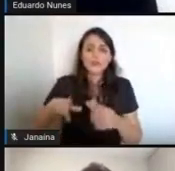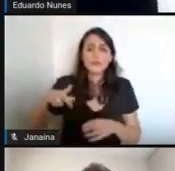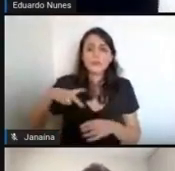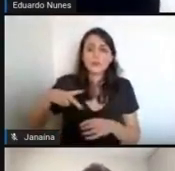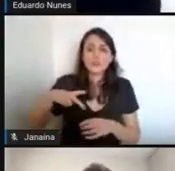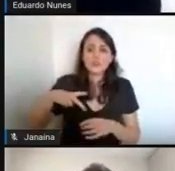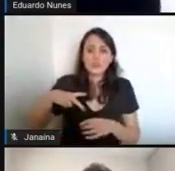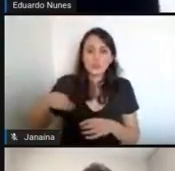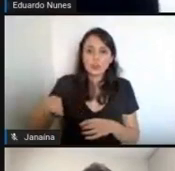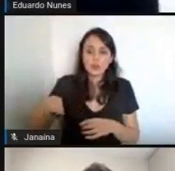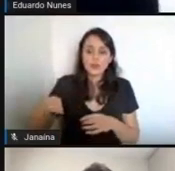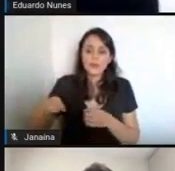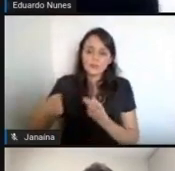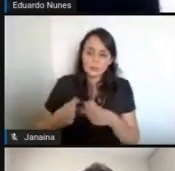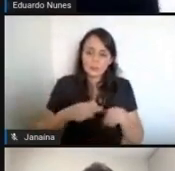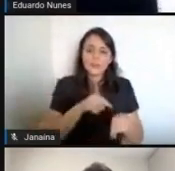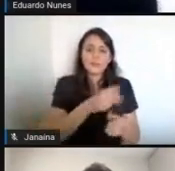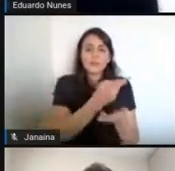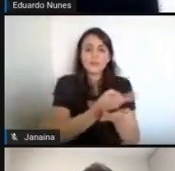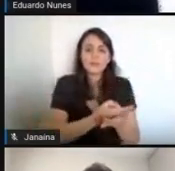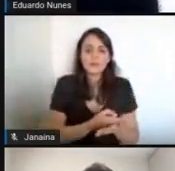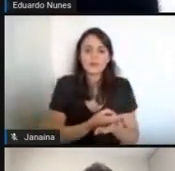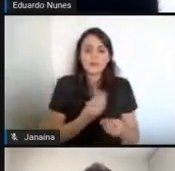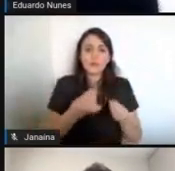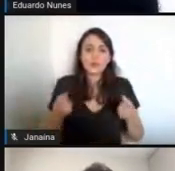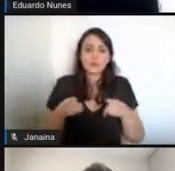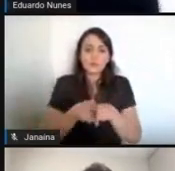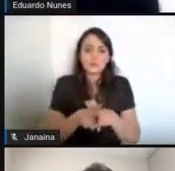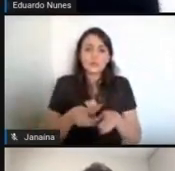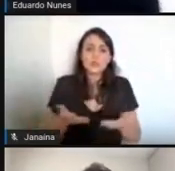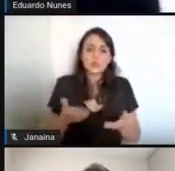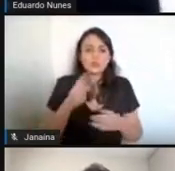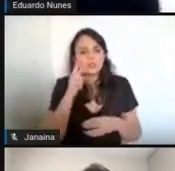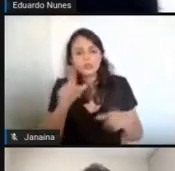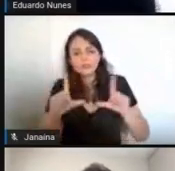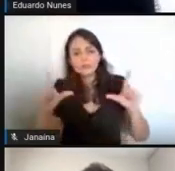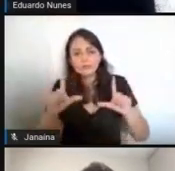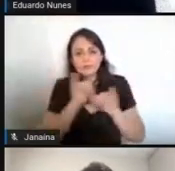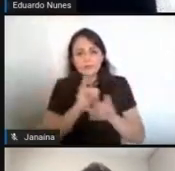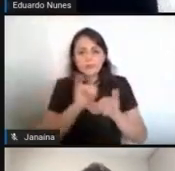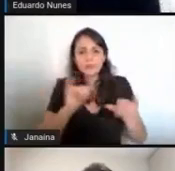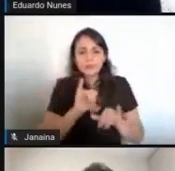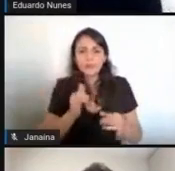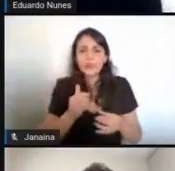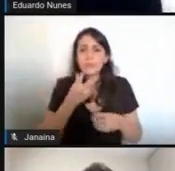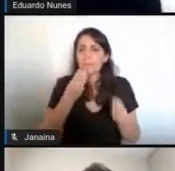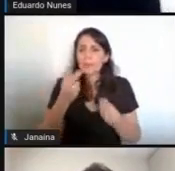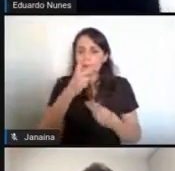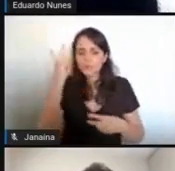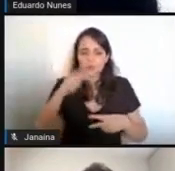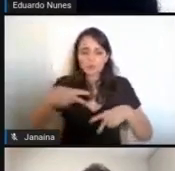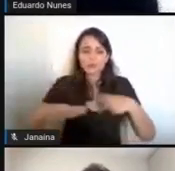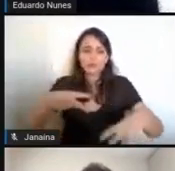privado rechaça, né? Então, o que a gente está vendo hoje, todos os dias no noticiário, são pessoas morrendo nas UPAs em